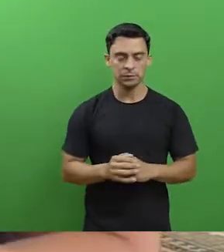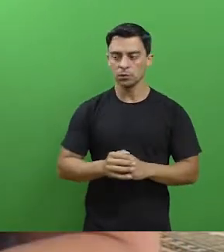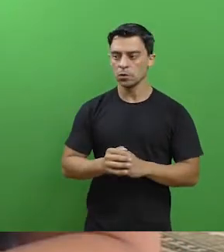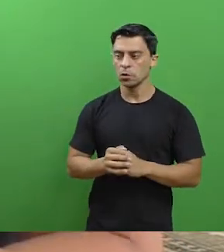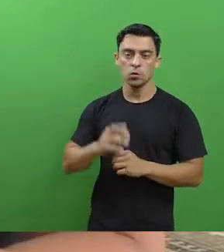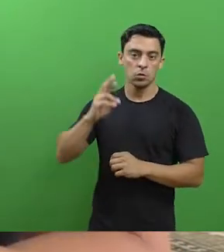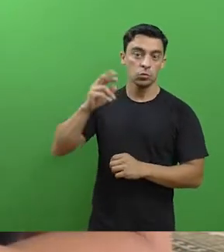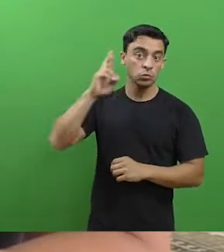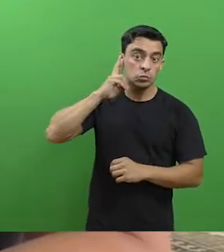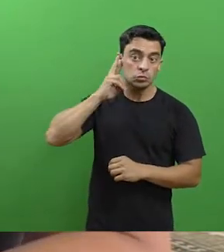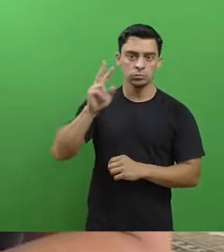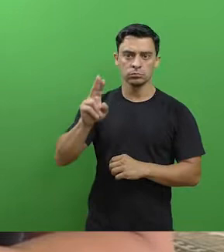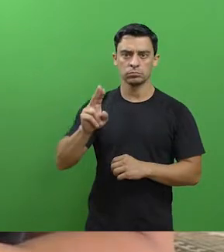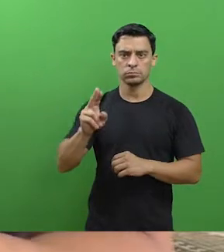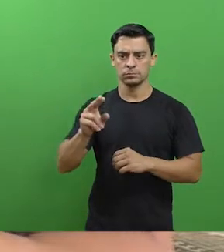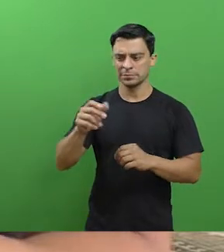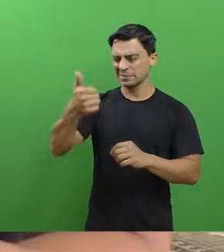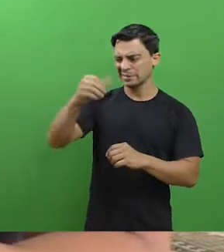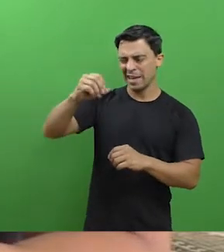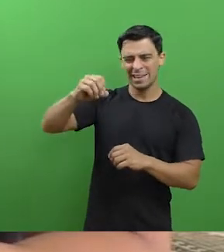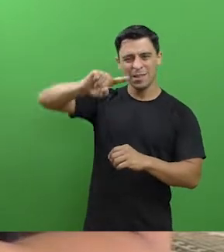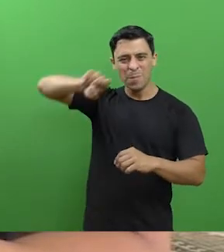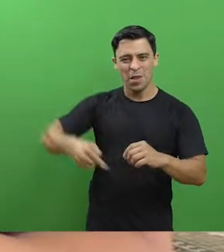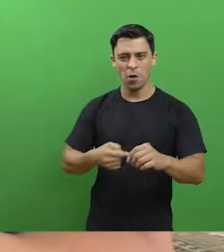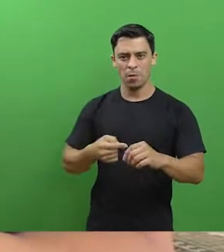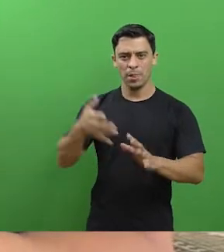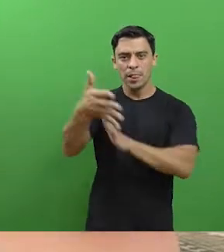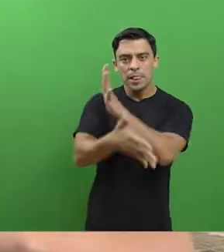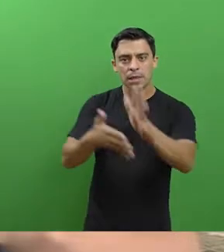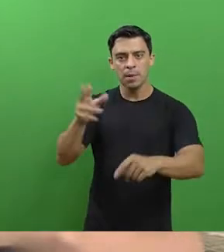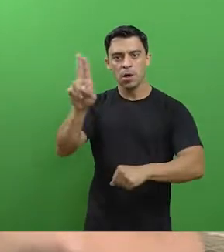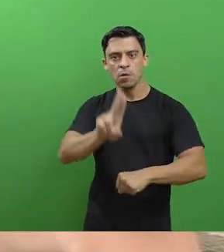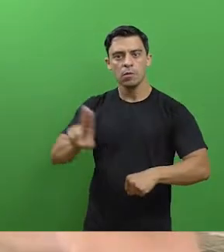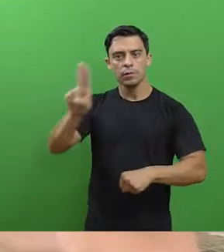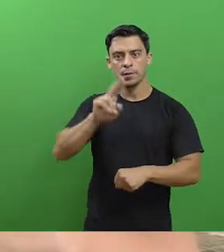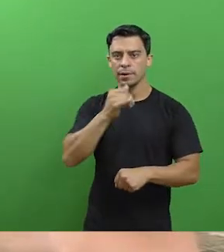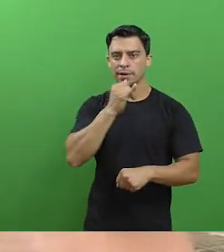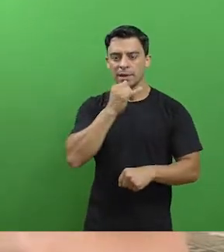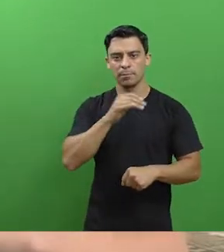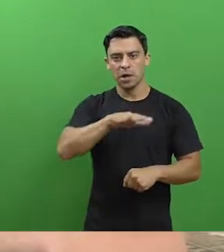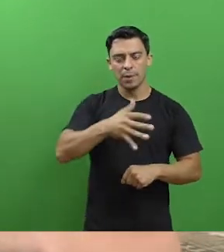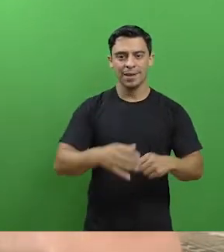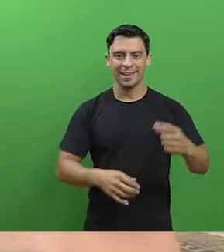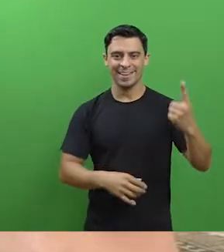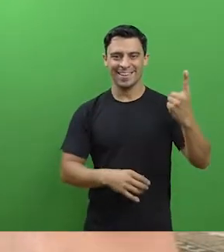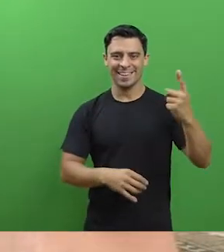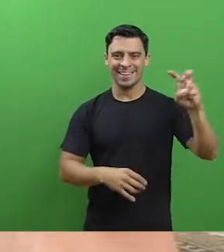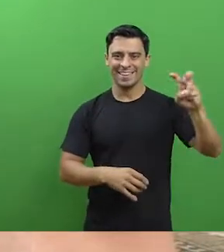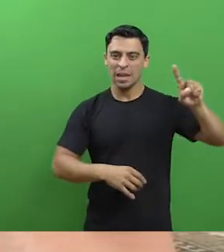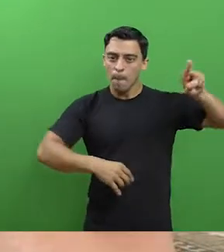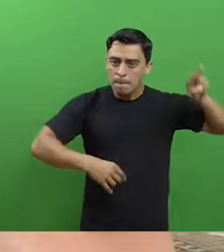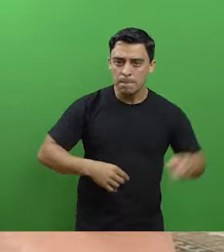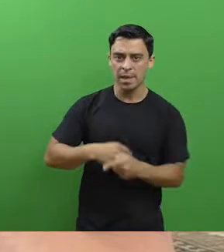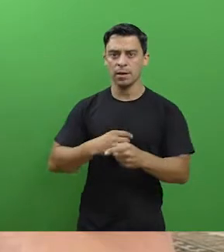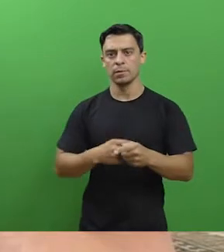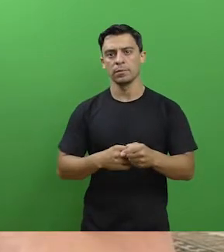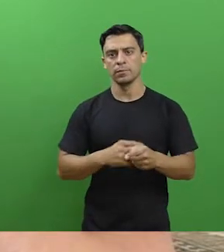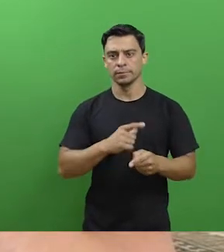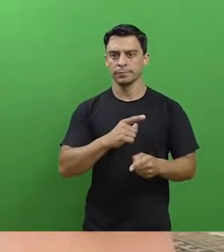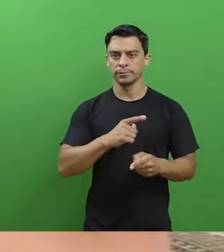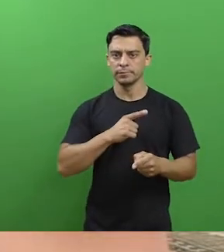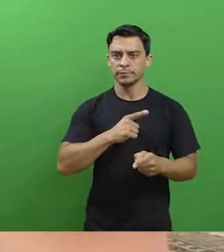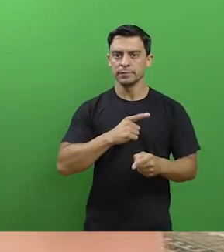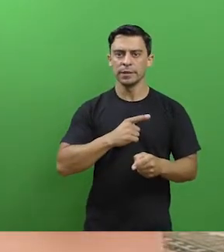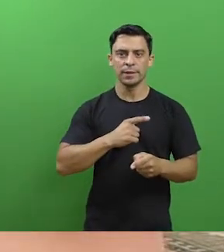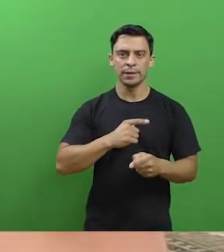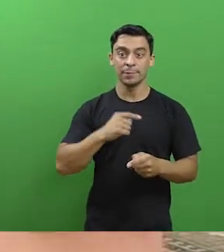de sinais. Assim, daí a pesquisa mostra, né? 15 milhões, sendo 5 milhões deficientes